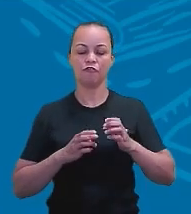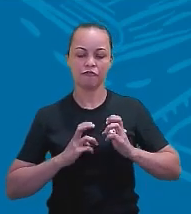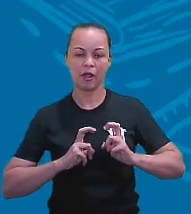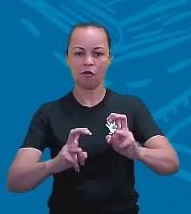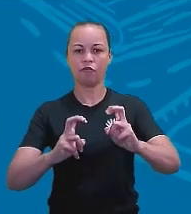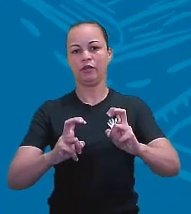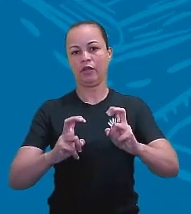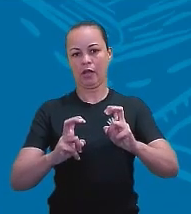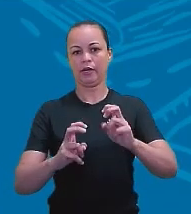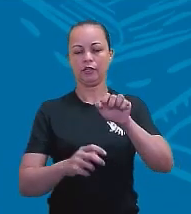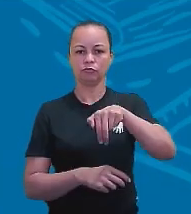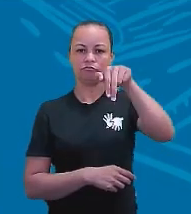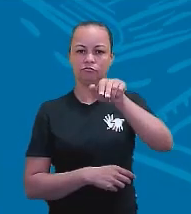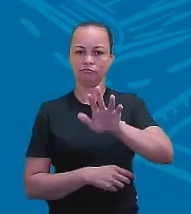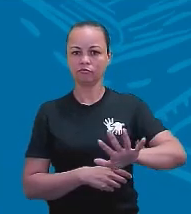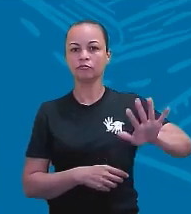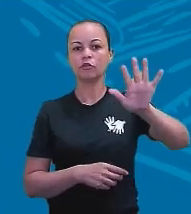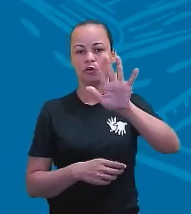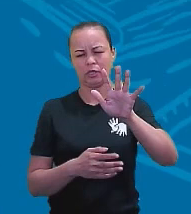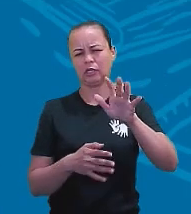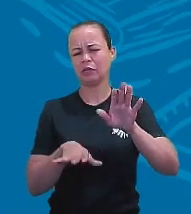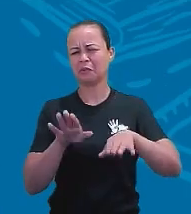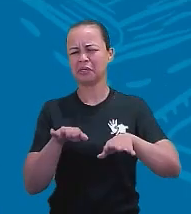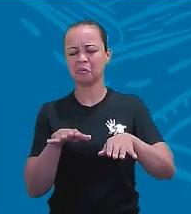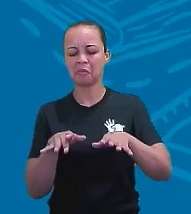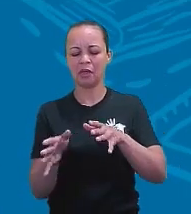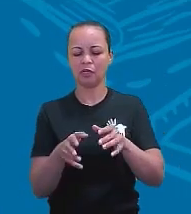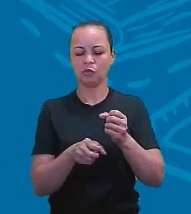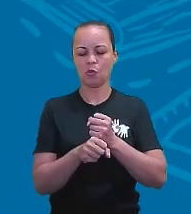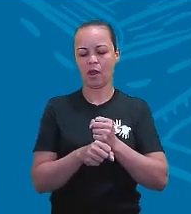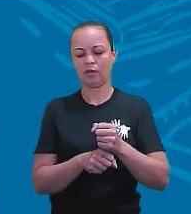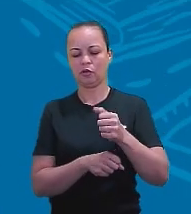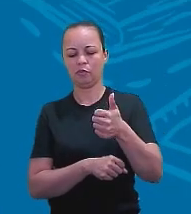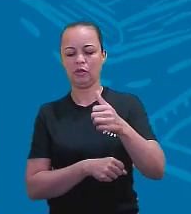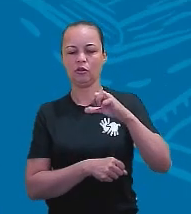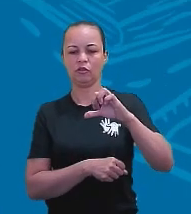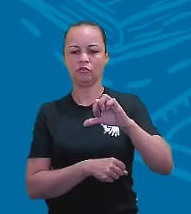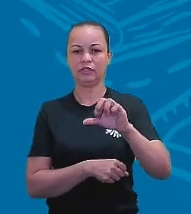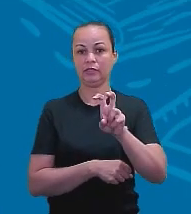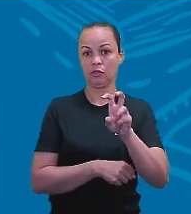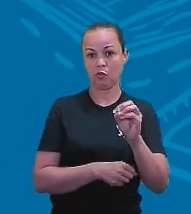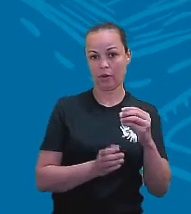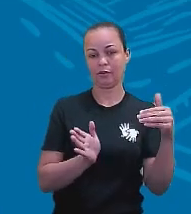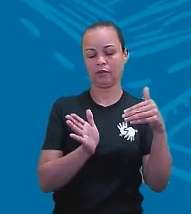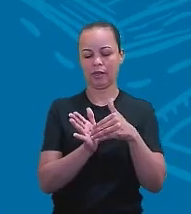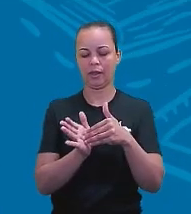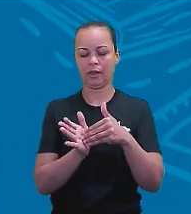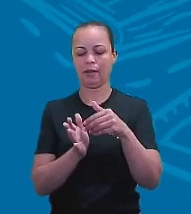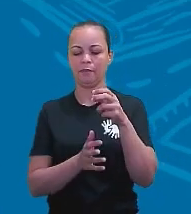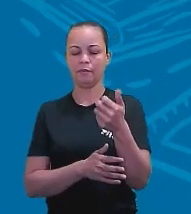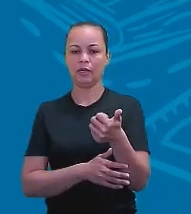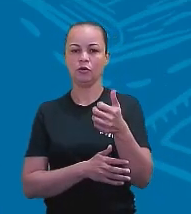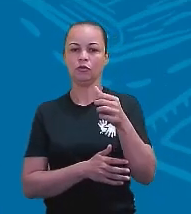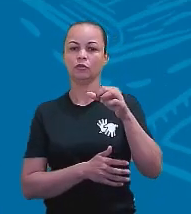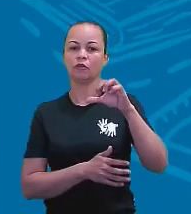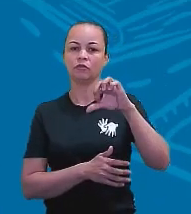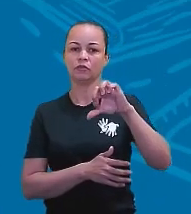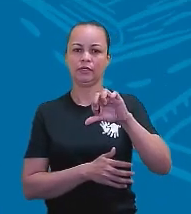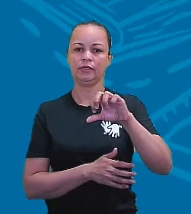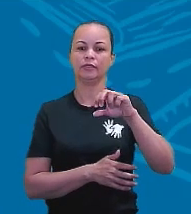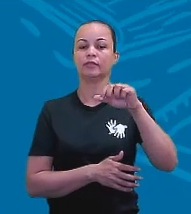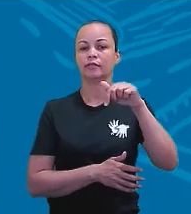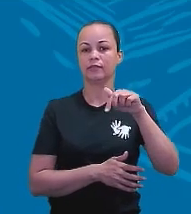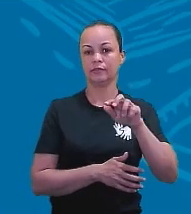qual foi aí a época mais ou menos? 1950 até 1975. Ó, história dentro da língua inglesa. Que